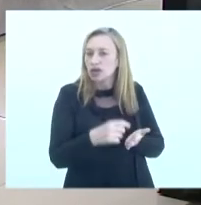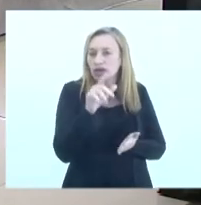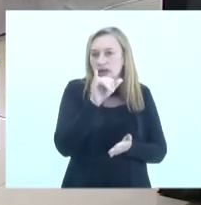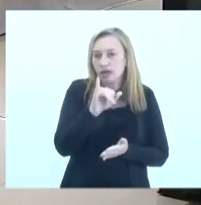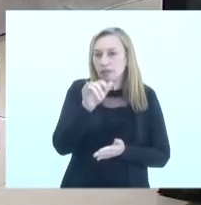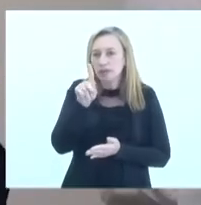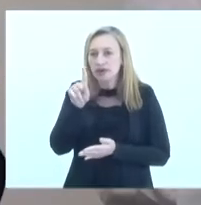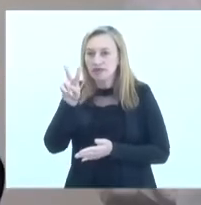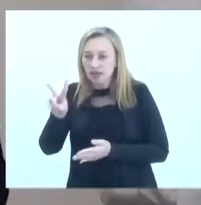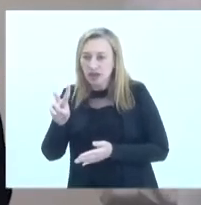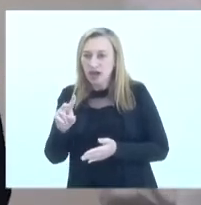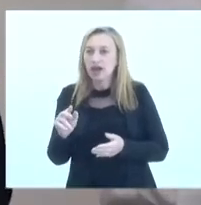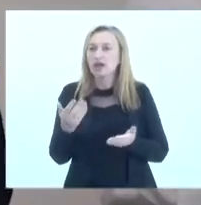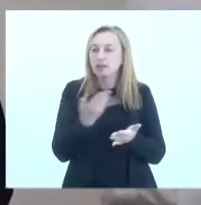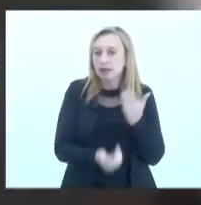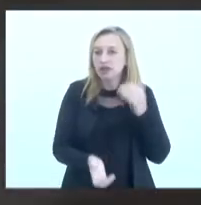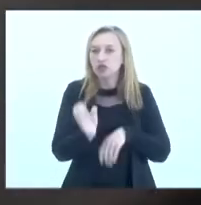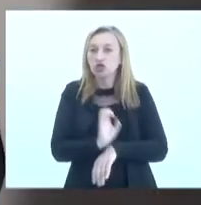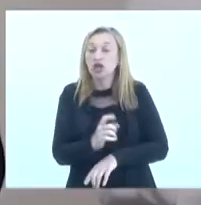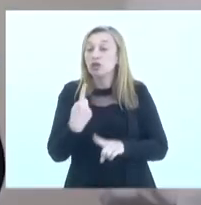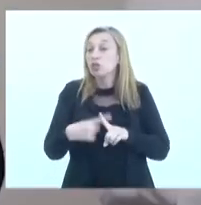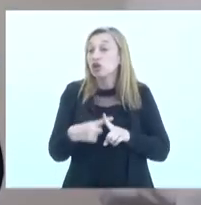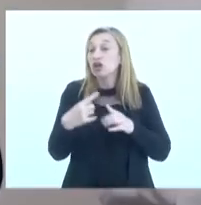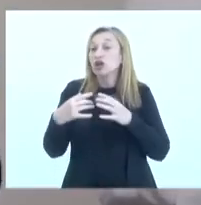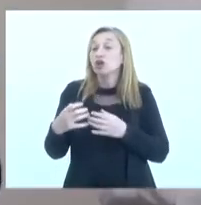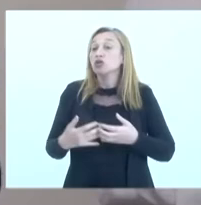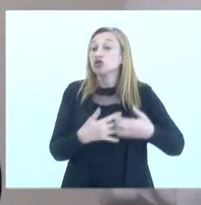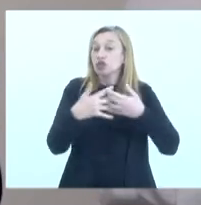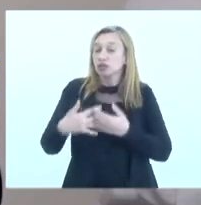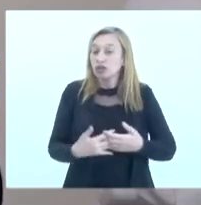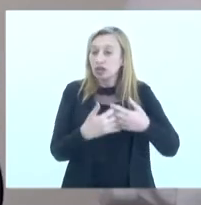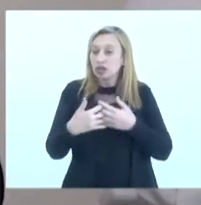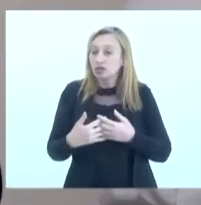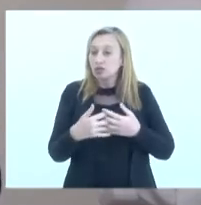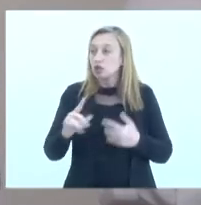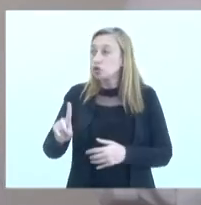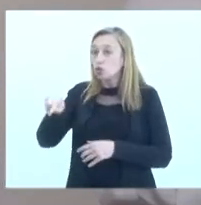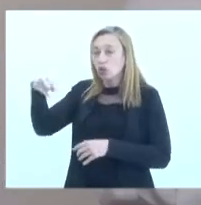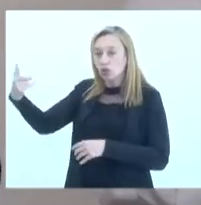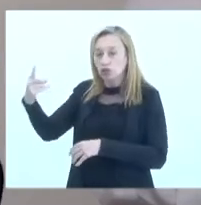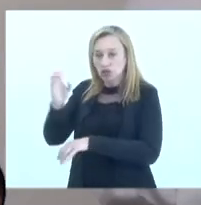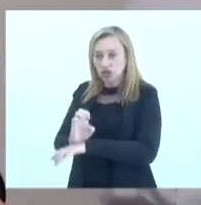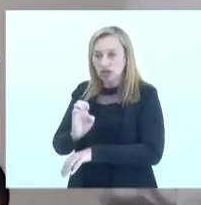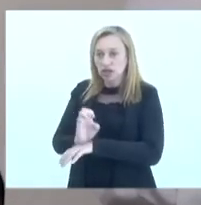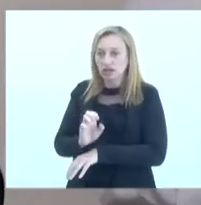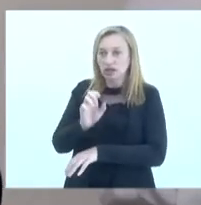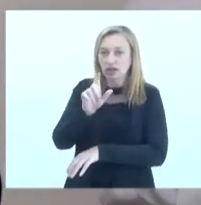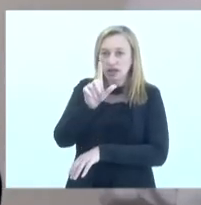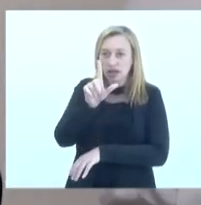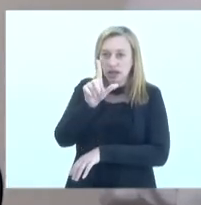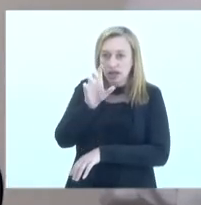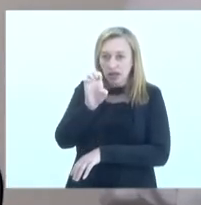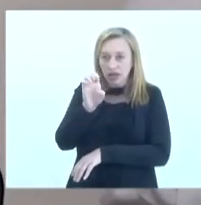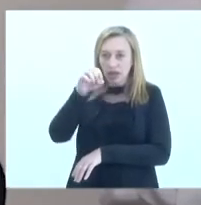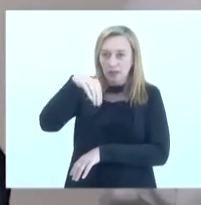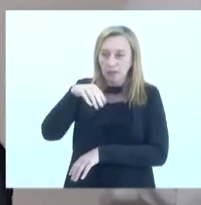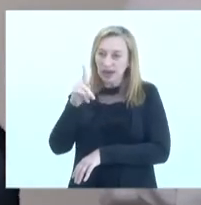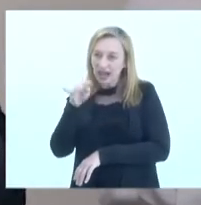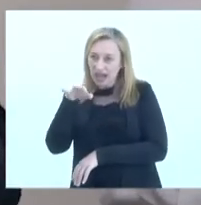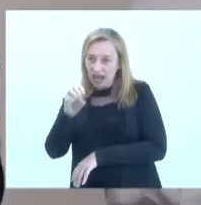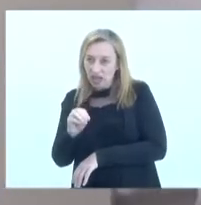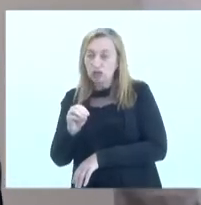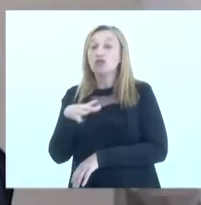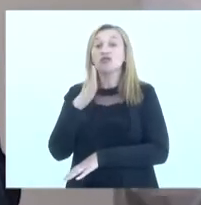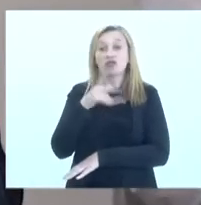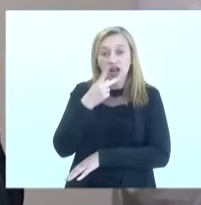e perde o Estado, porque os caminhões estão sendo emplacados em outros estados. Falei ontem, falei hoje com o governador e com o Conder. Essa